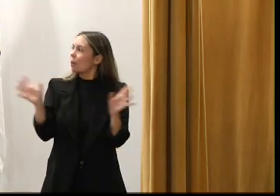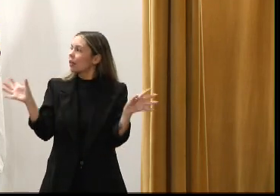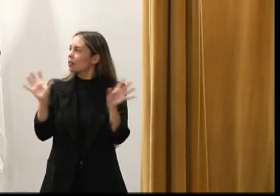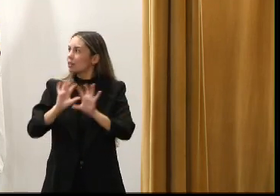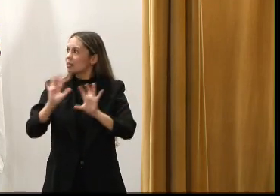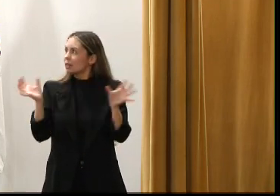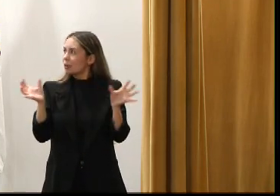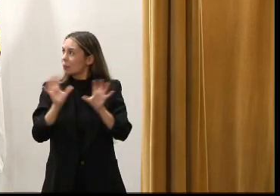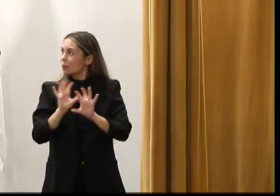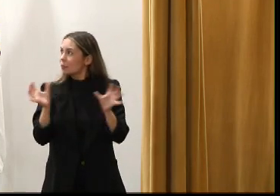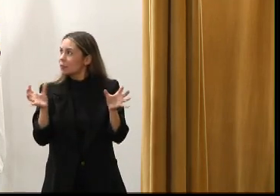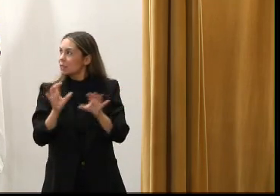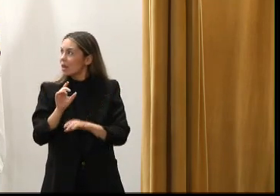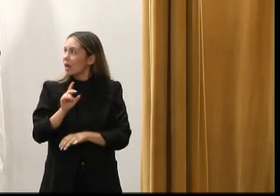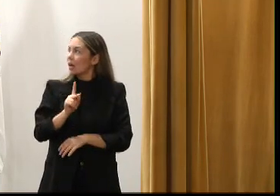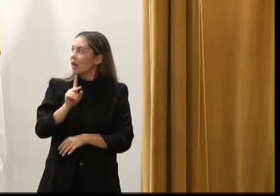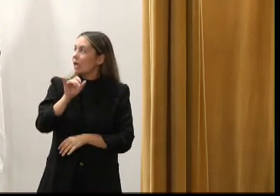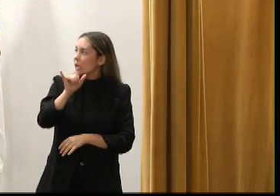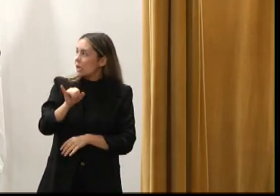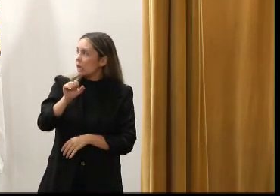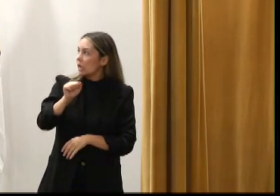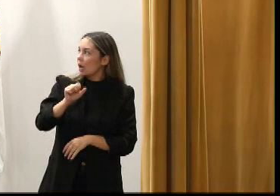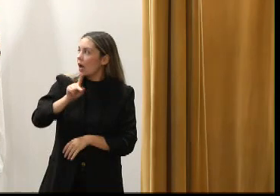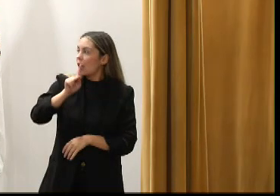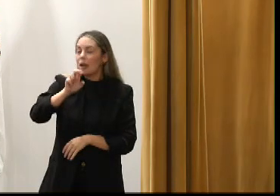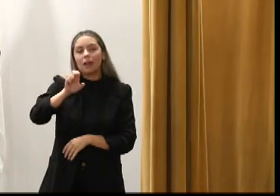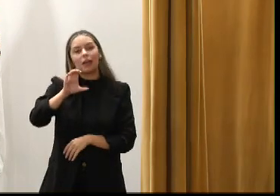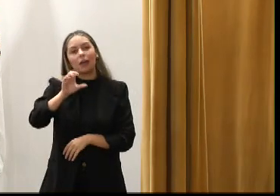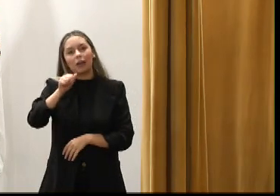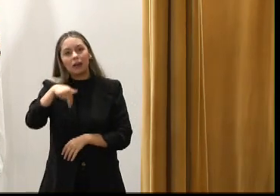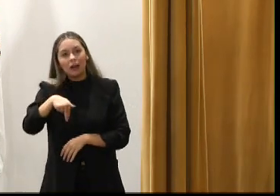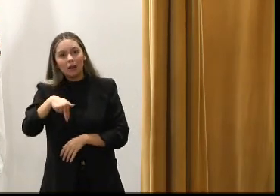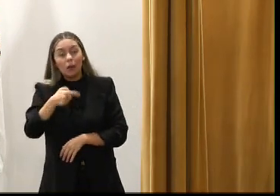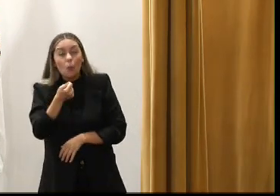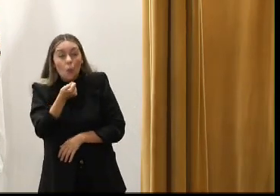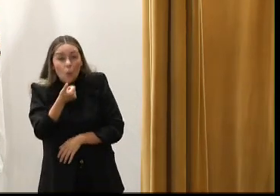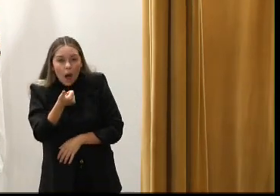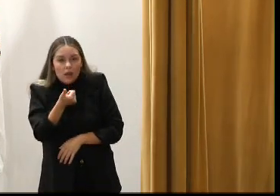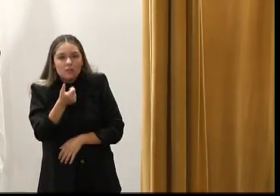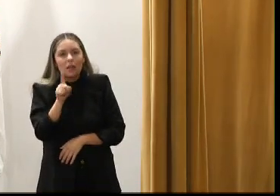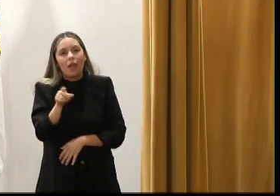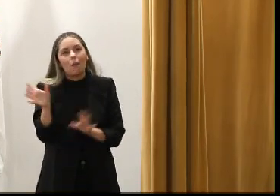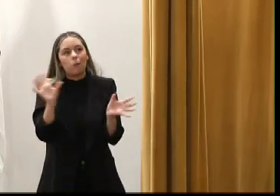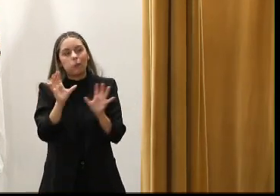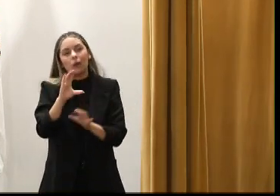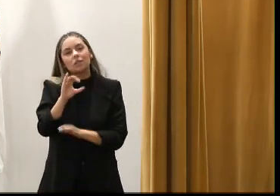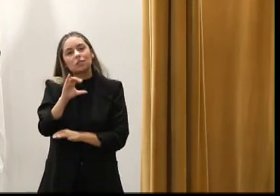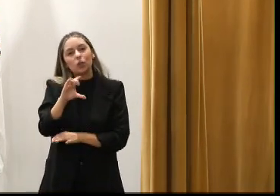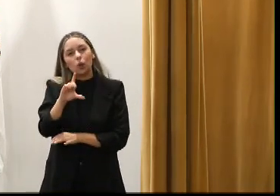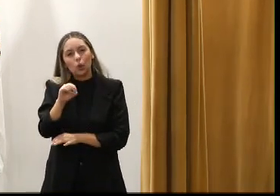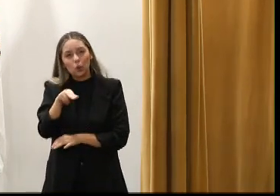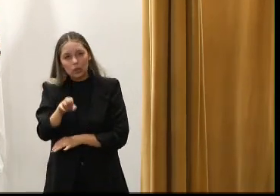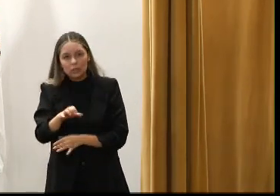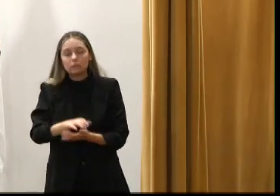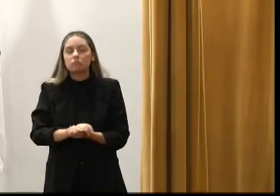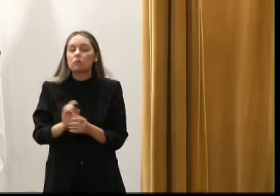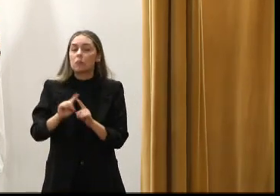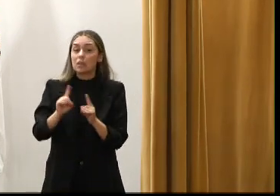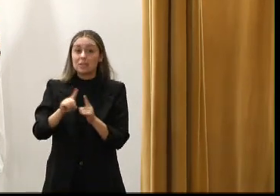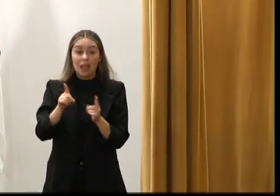subtropical Iaquecã, que por pouco não foi classificada como sendo um ciclone, são todos eventos climáticos